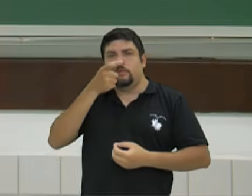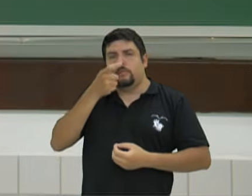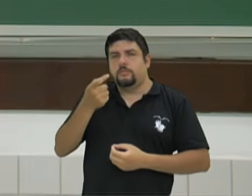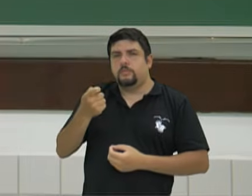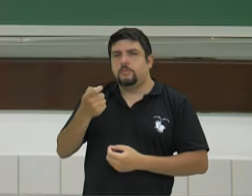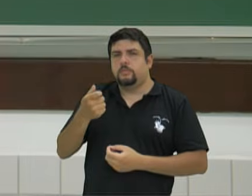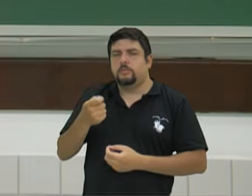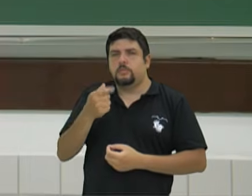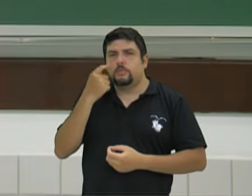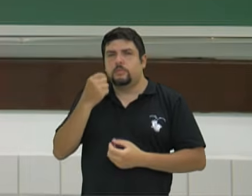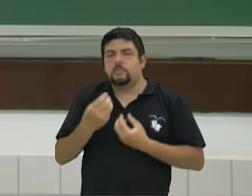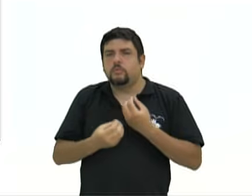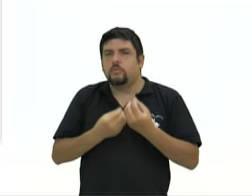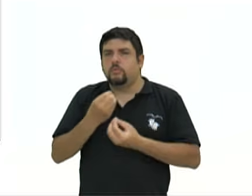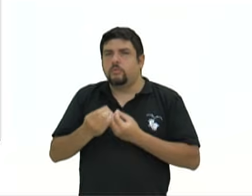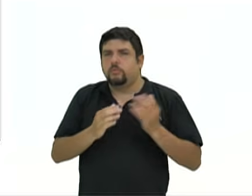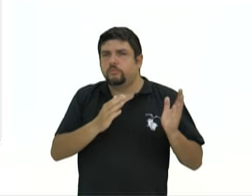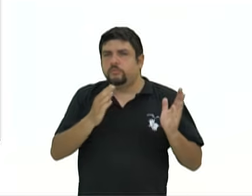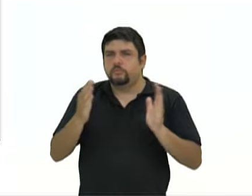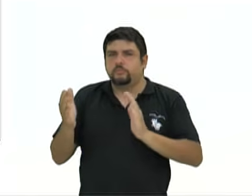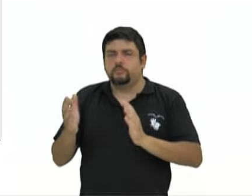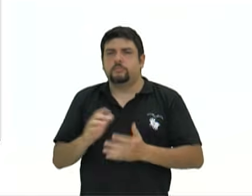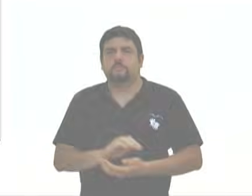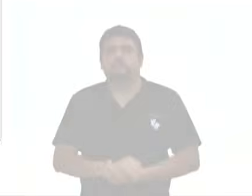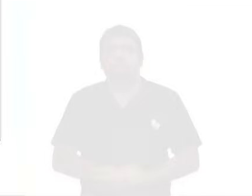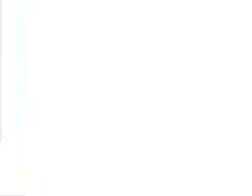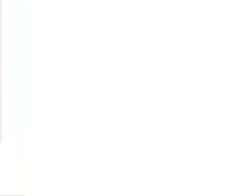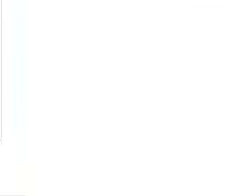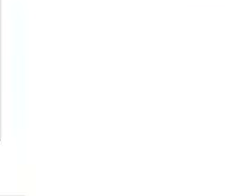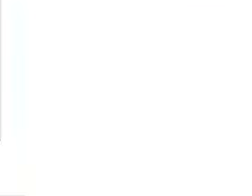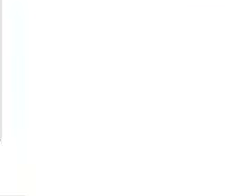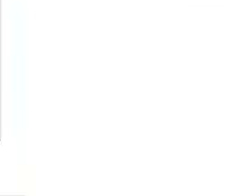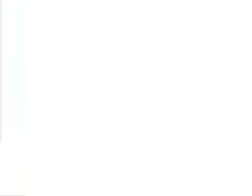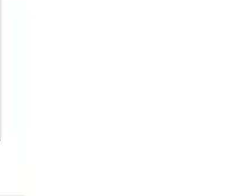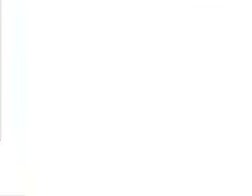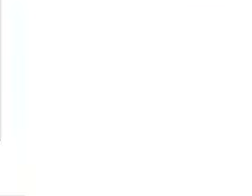Tempos Modernos para caminhar para o final.